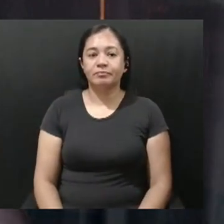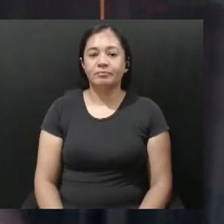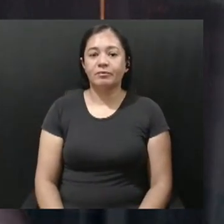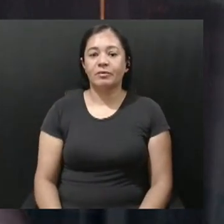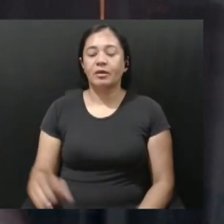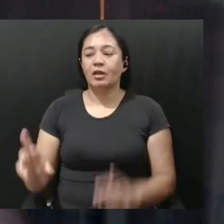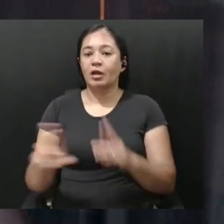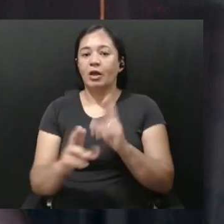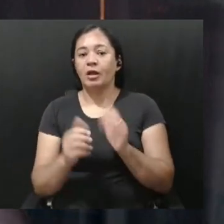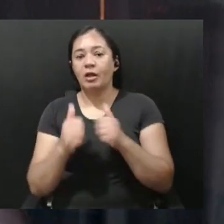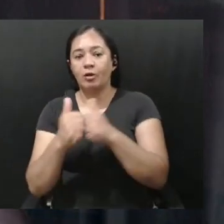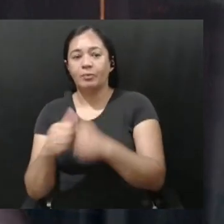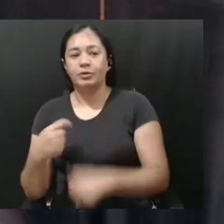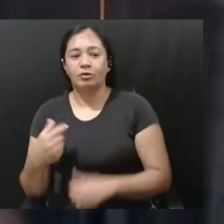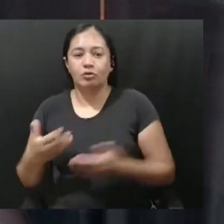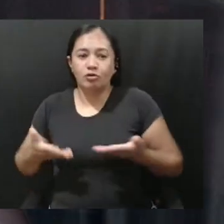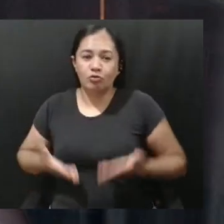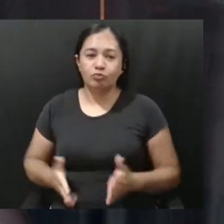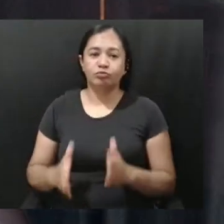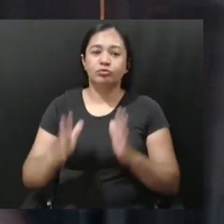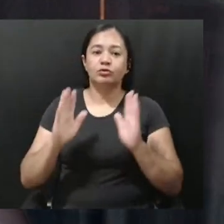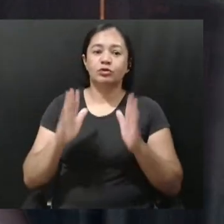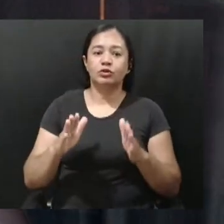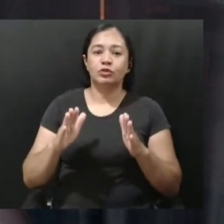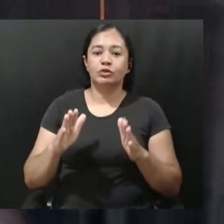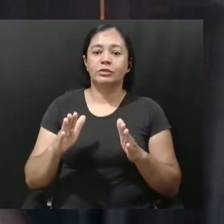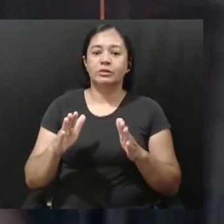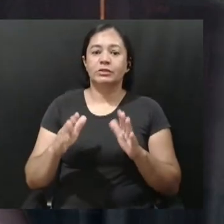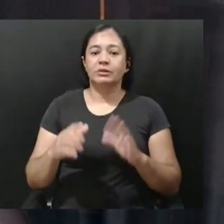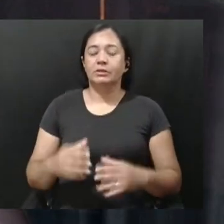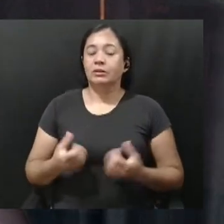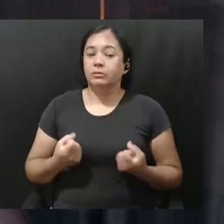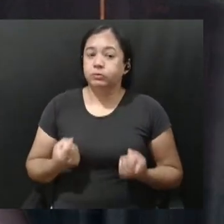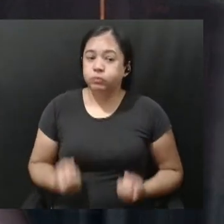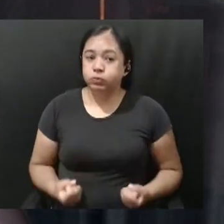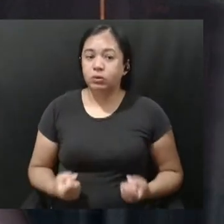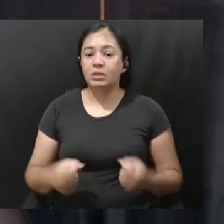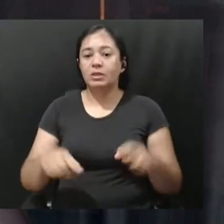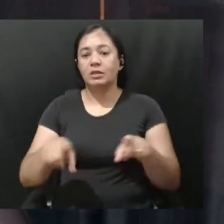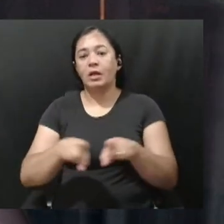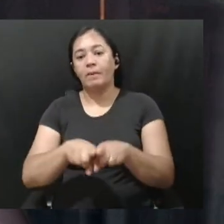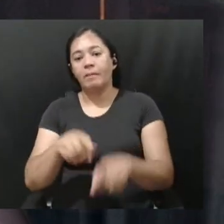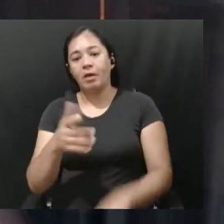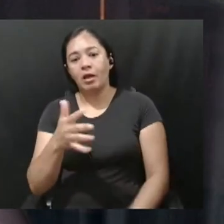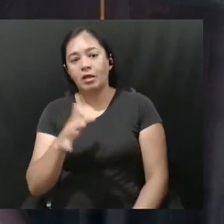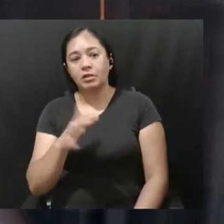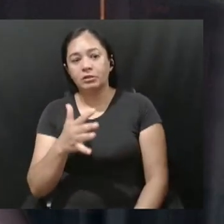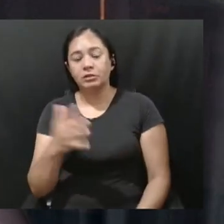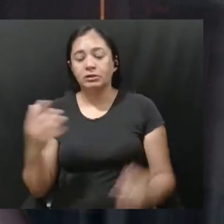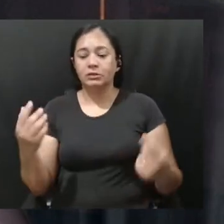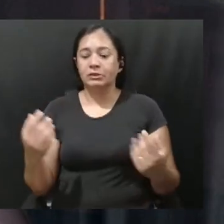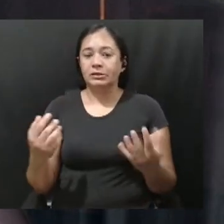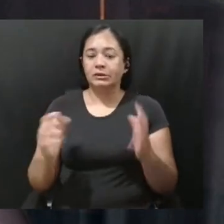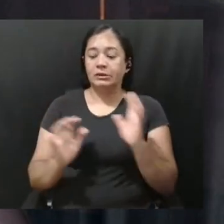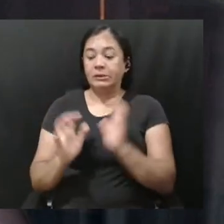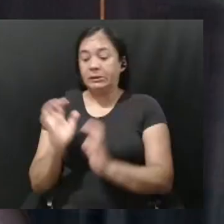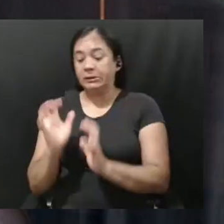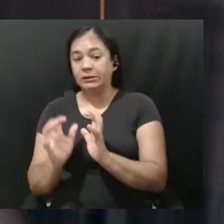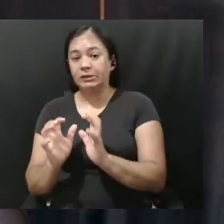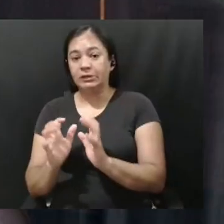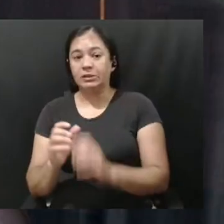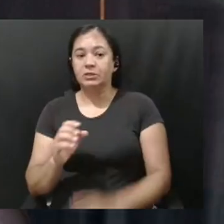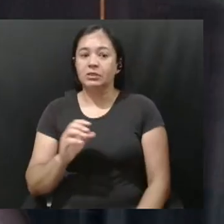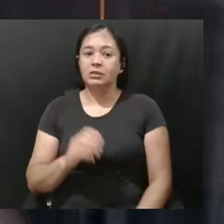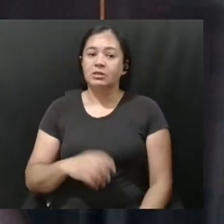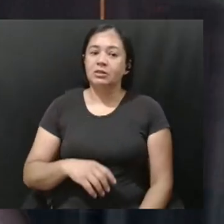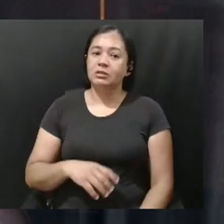então tem uma carga muito grande também, às vezes de desafetos, às vezes de rancores, coisas antigas, assim,